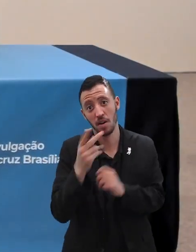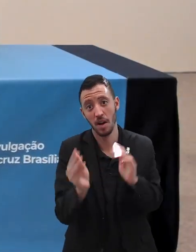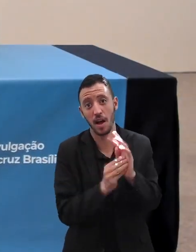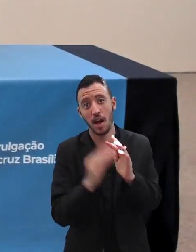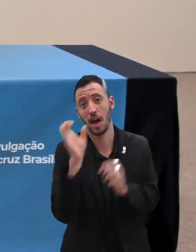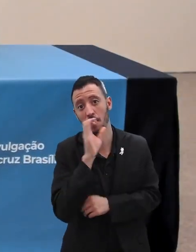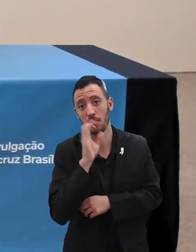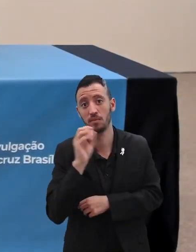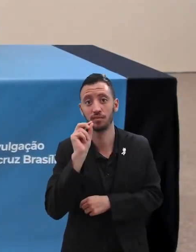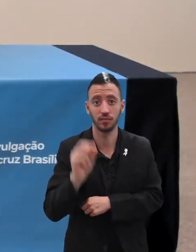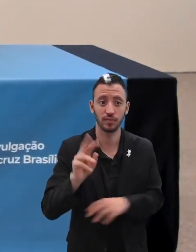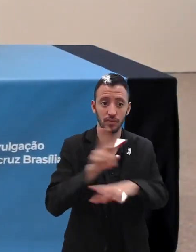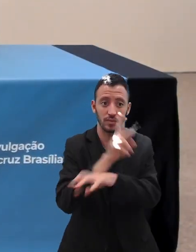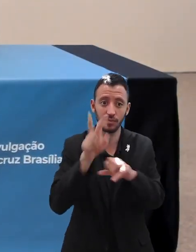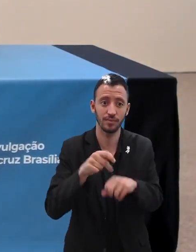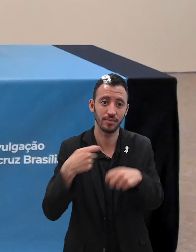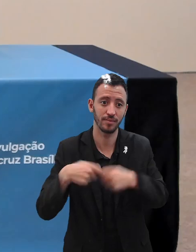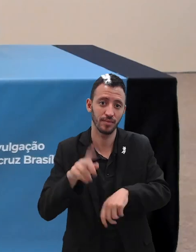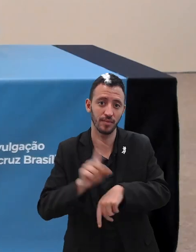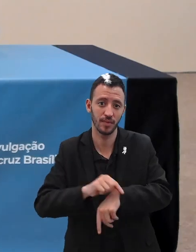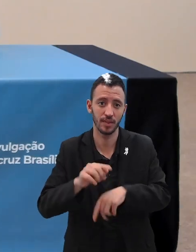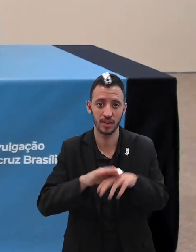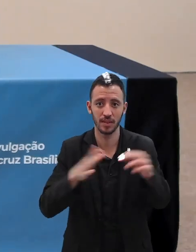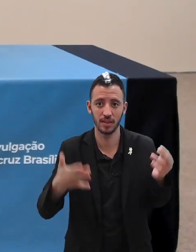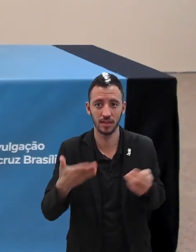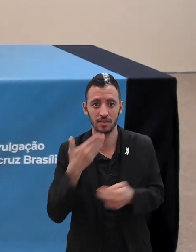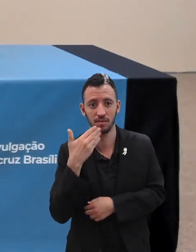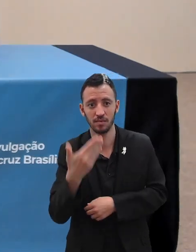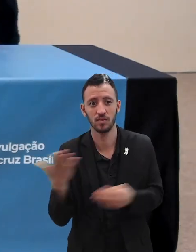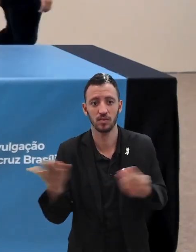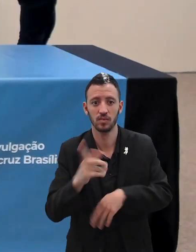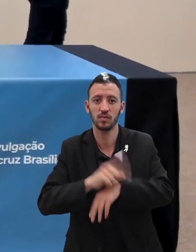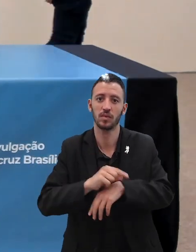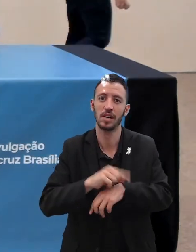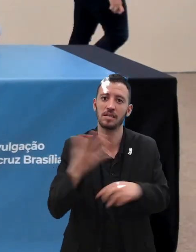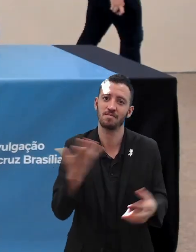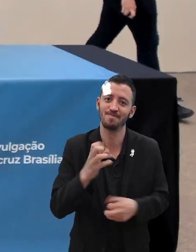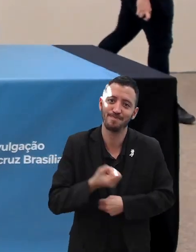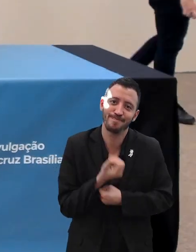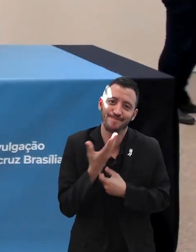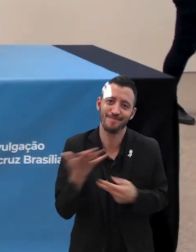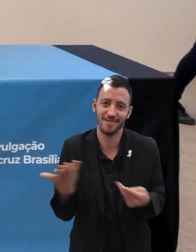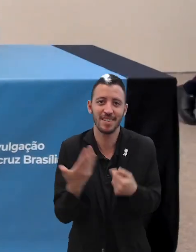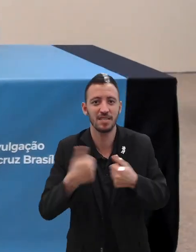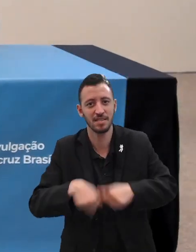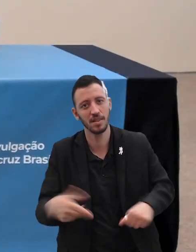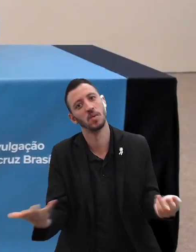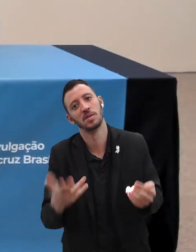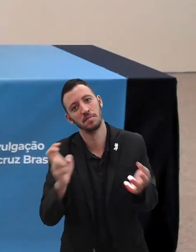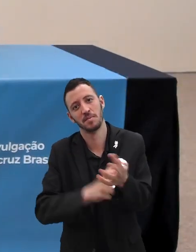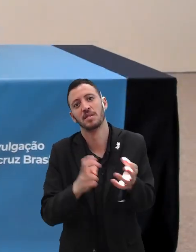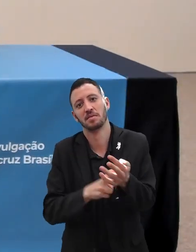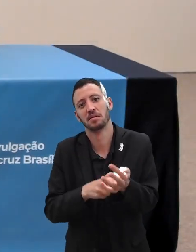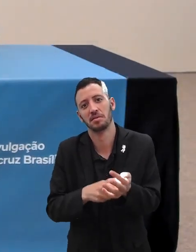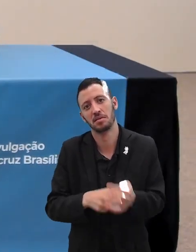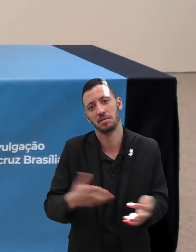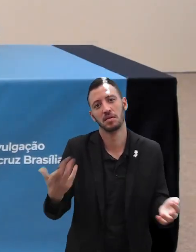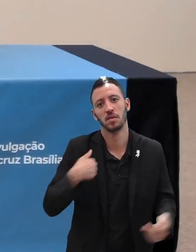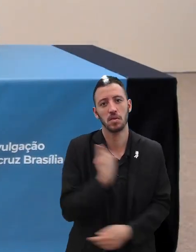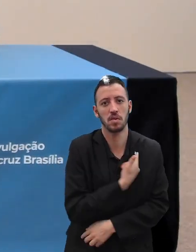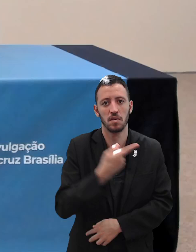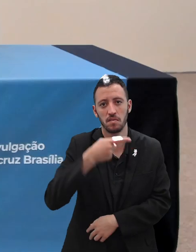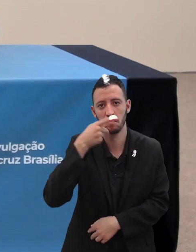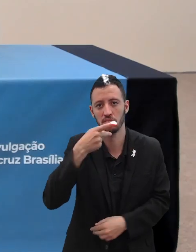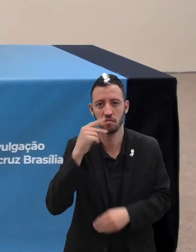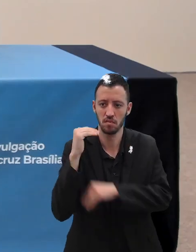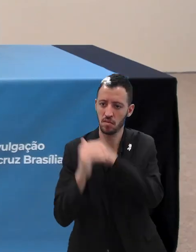registro, seguindo aqui a lógica do que a Fernanda falou, do momento inspirador que a gente está vivendo aqui nessa manhã, né? E quando a gente fala